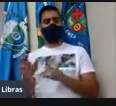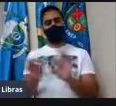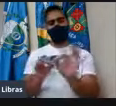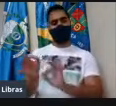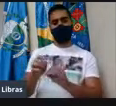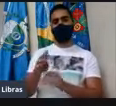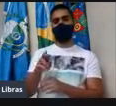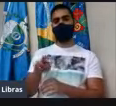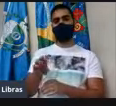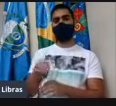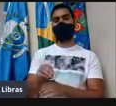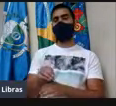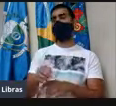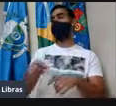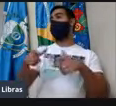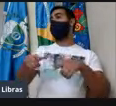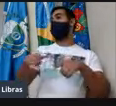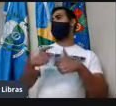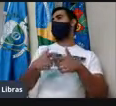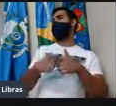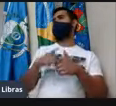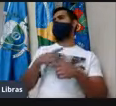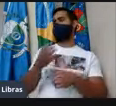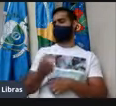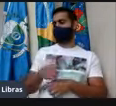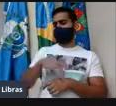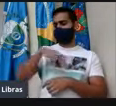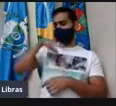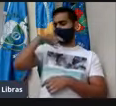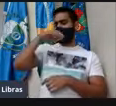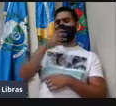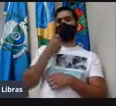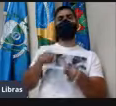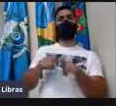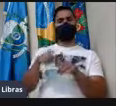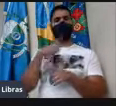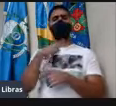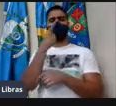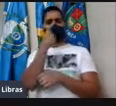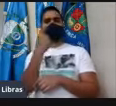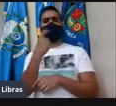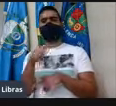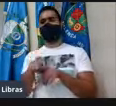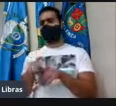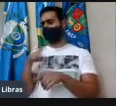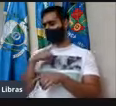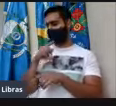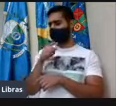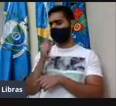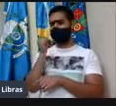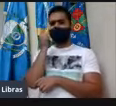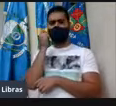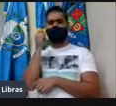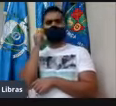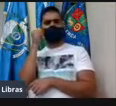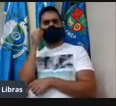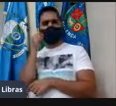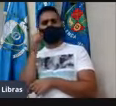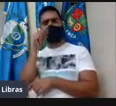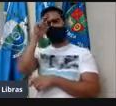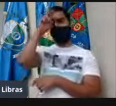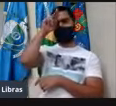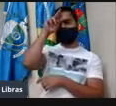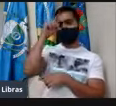bueiros no local Supra, pois os mesmos estão exalando forte odor e com grande acúmulo de lixo. Note-se também a presença de ratos e baratos, já